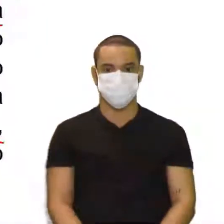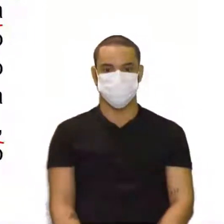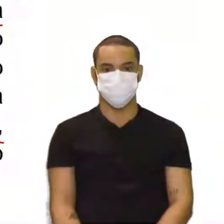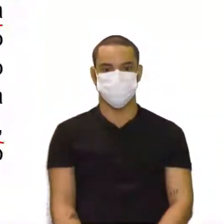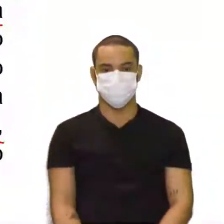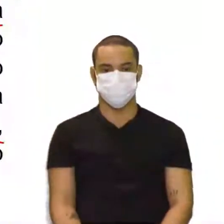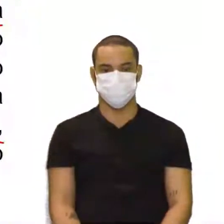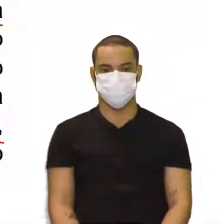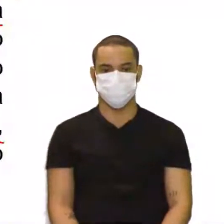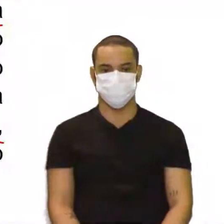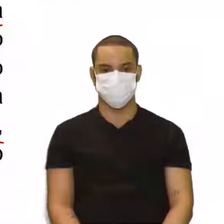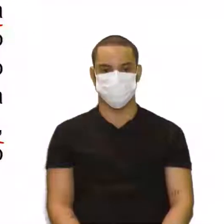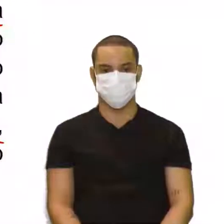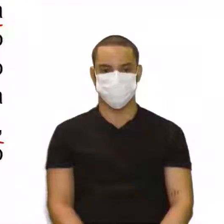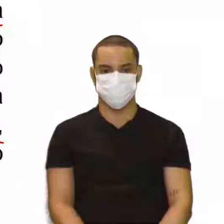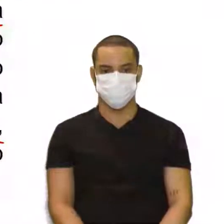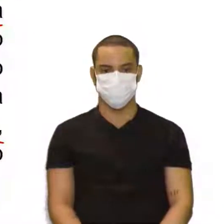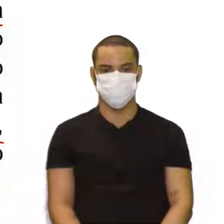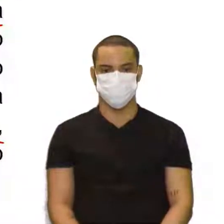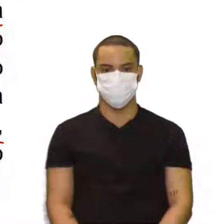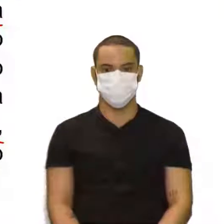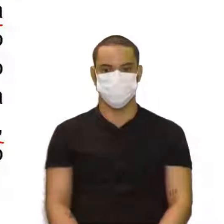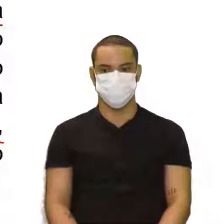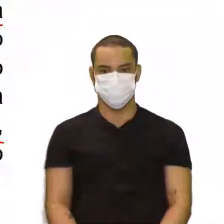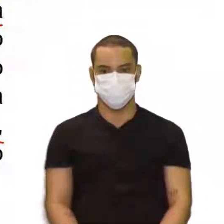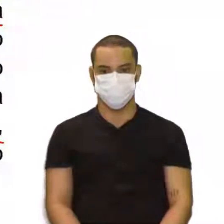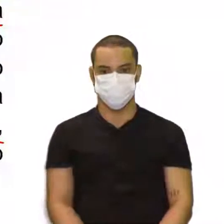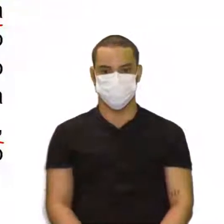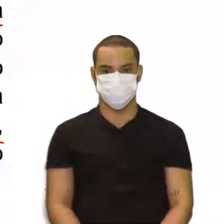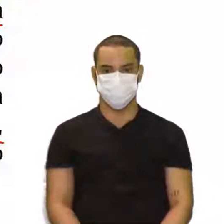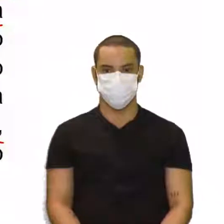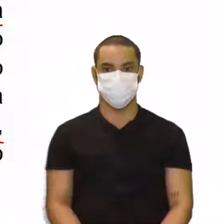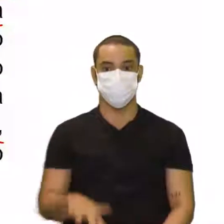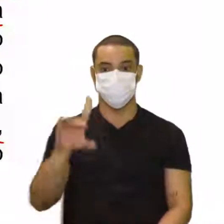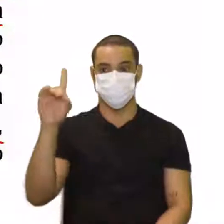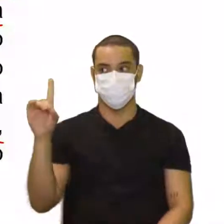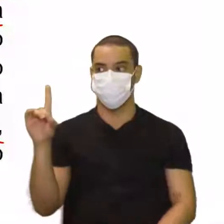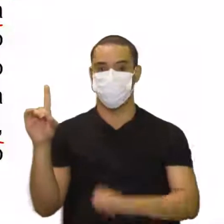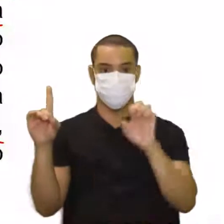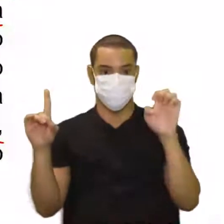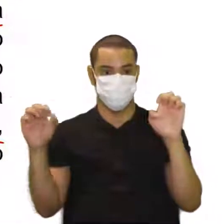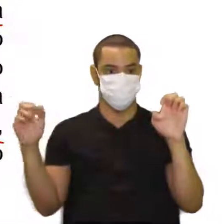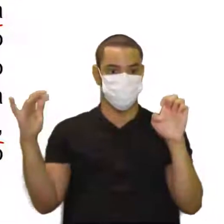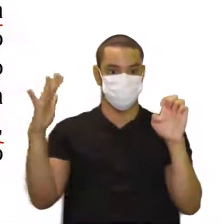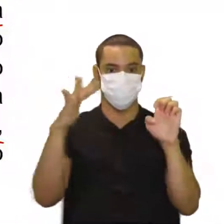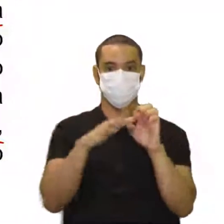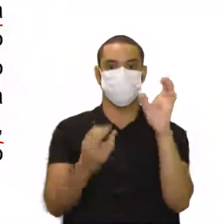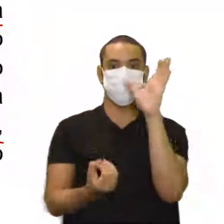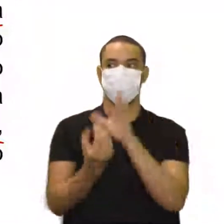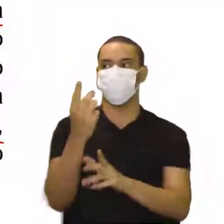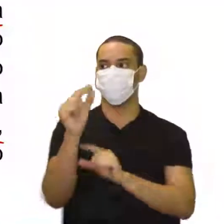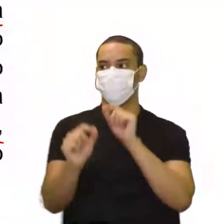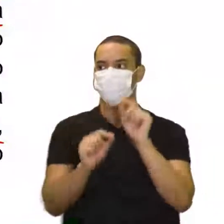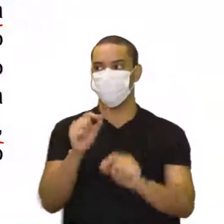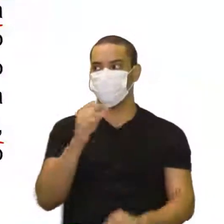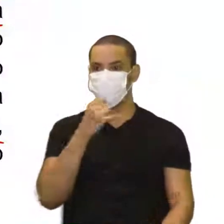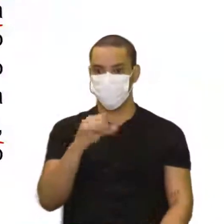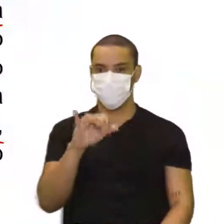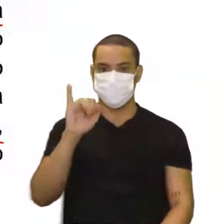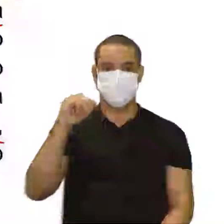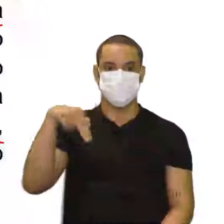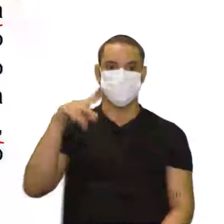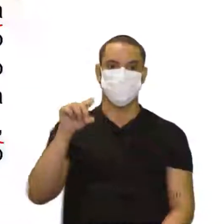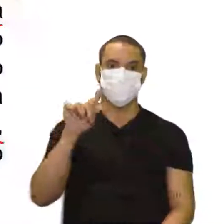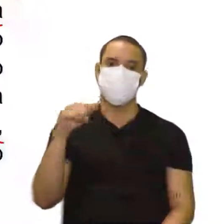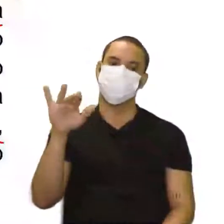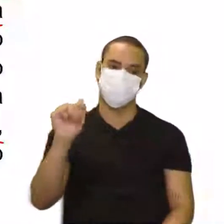da direita para a esquerda, certo? Vai gerar o quê? Uma corrente induzida e